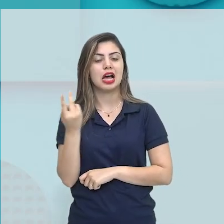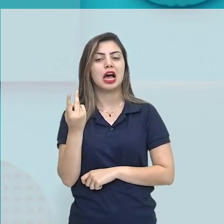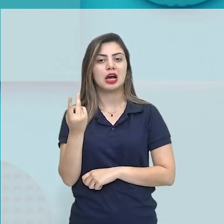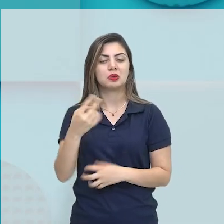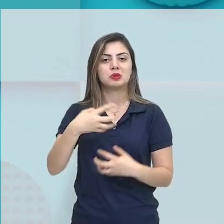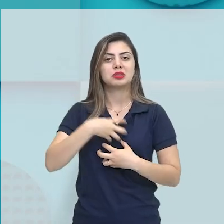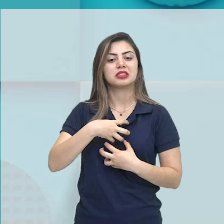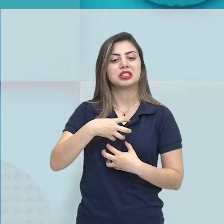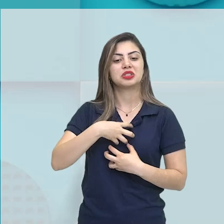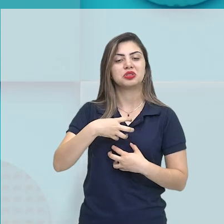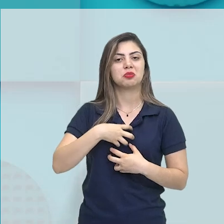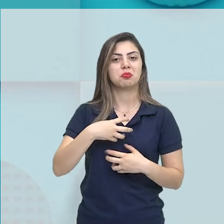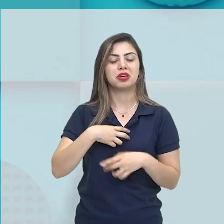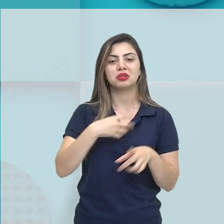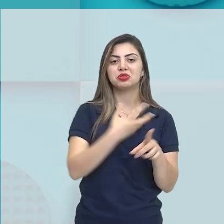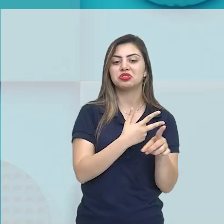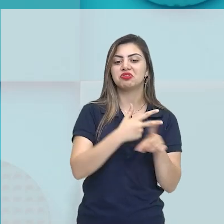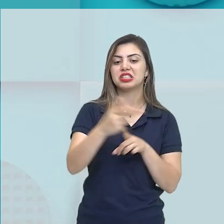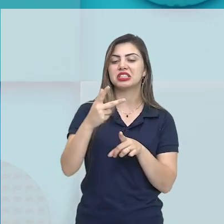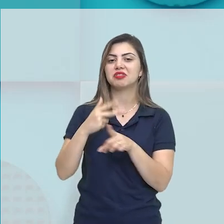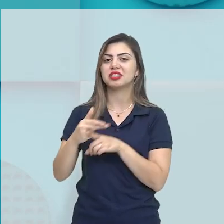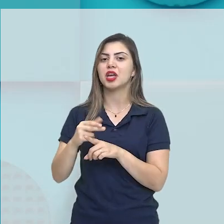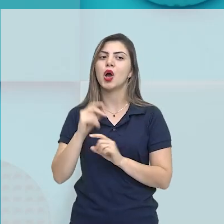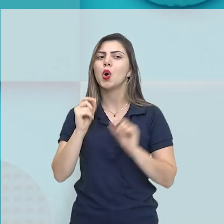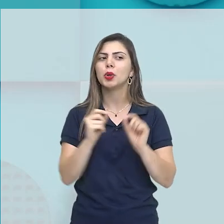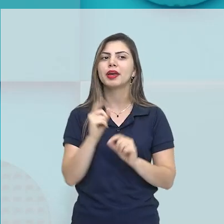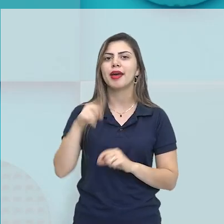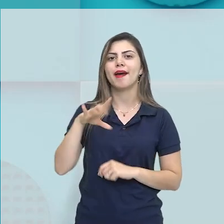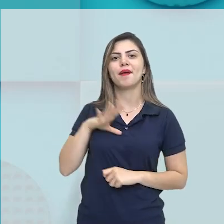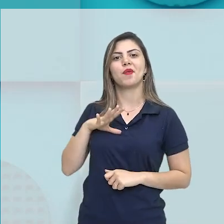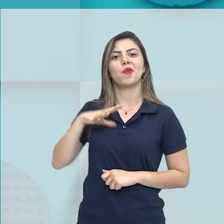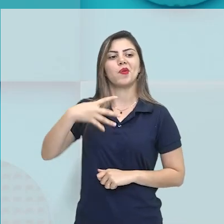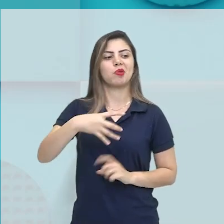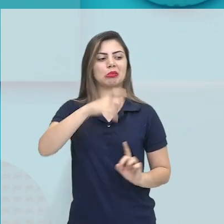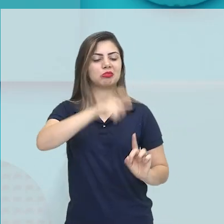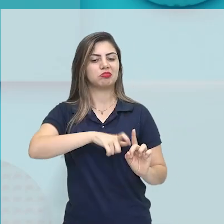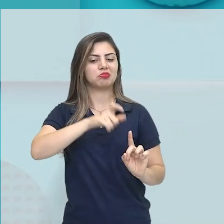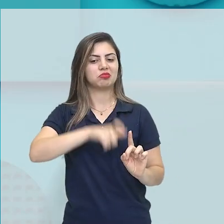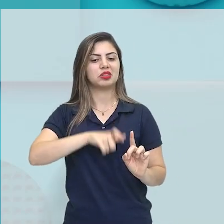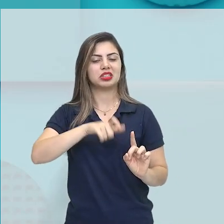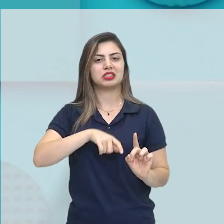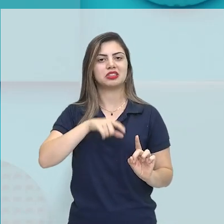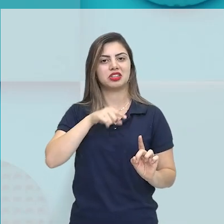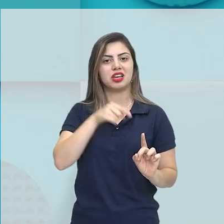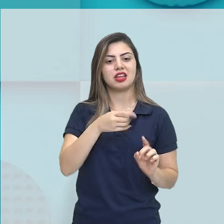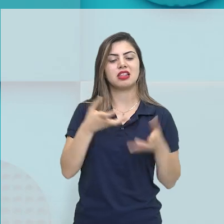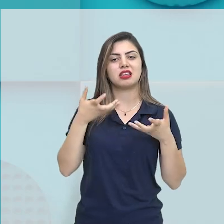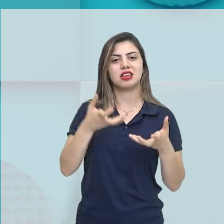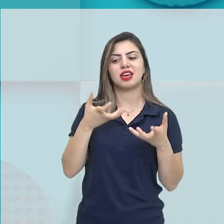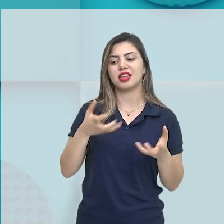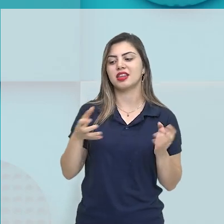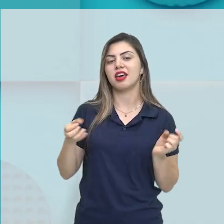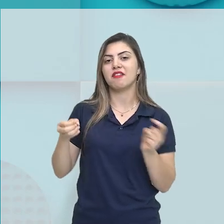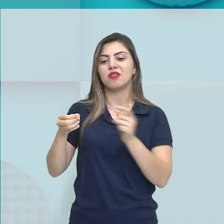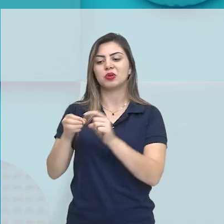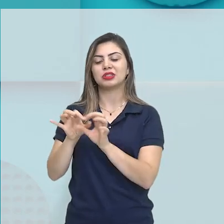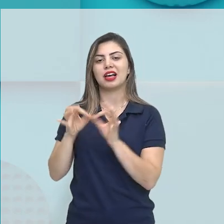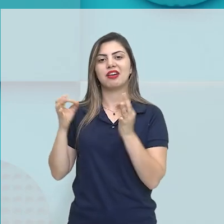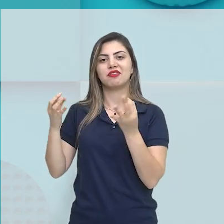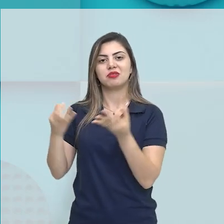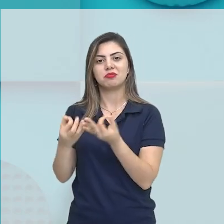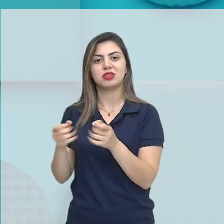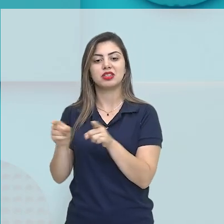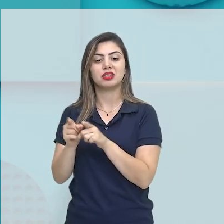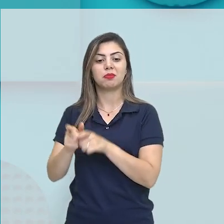Então, valores ideais heróicos é o quê? A coragem do Odisseu, né, a lealdade à sua família e também ao seu